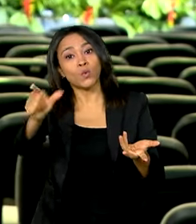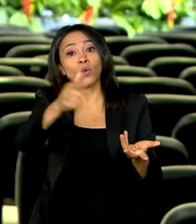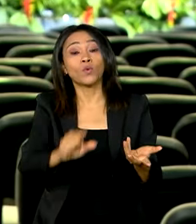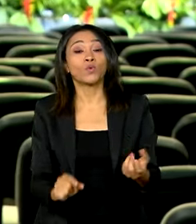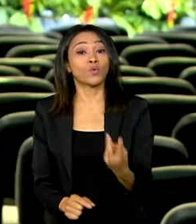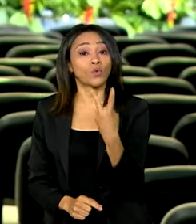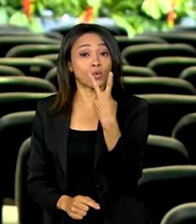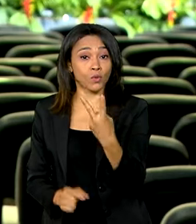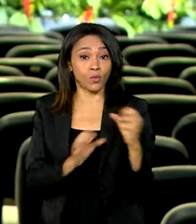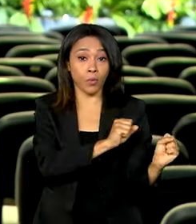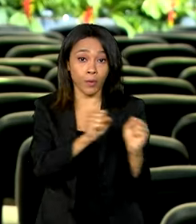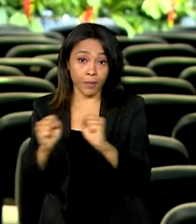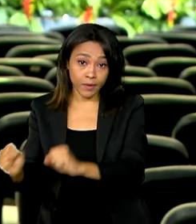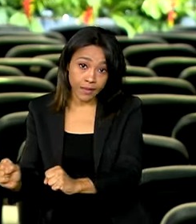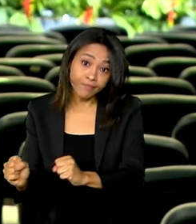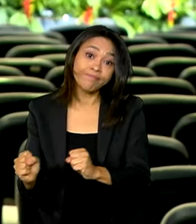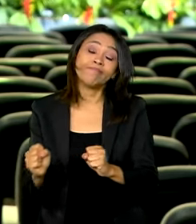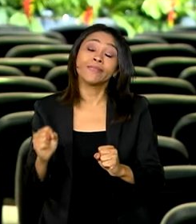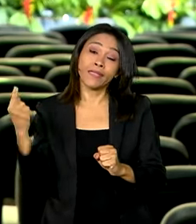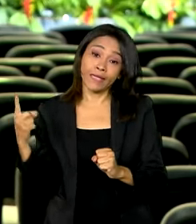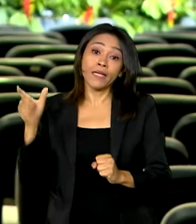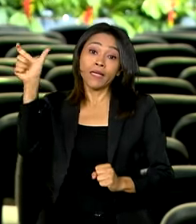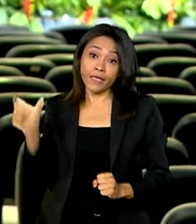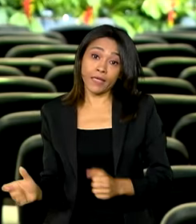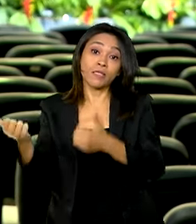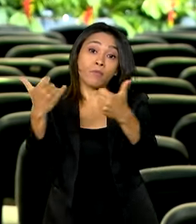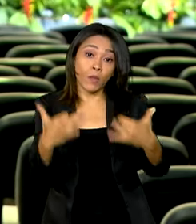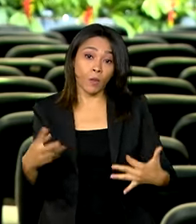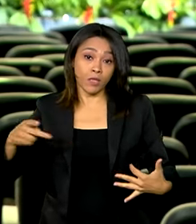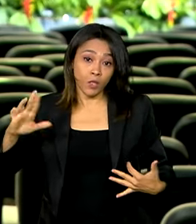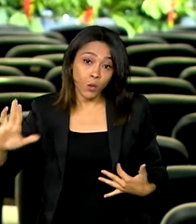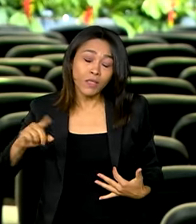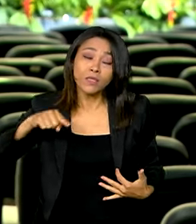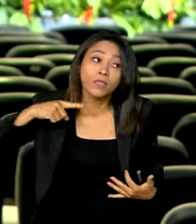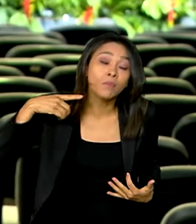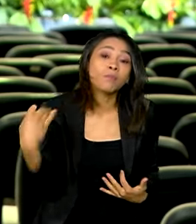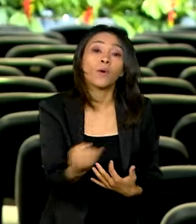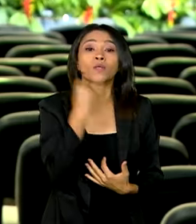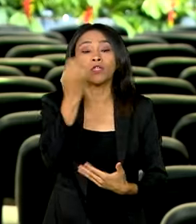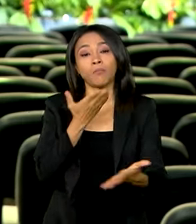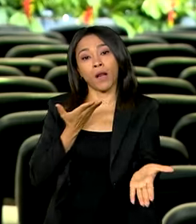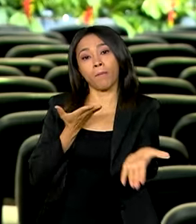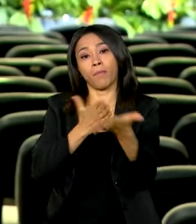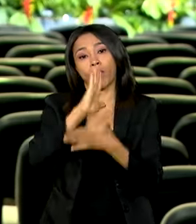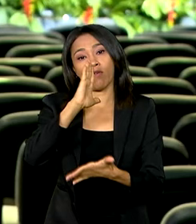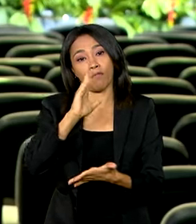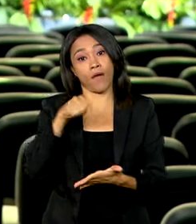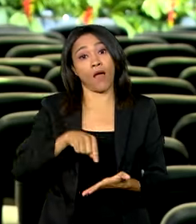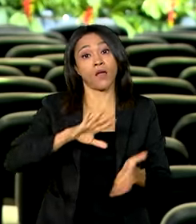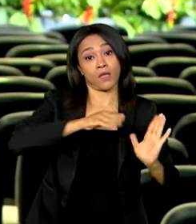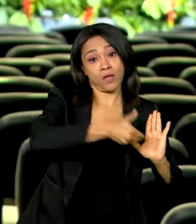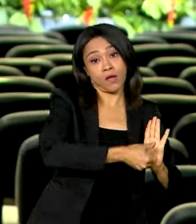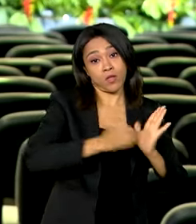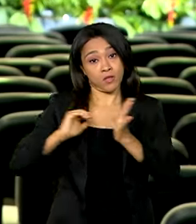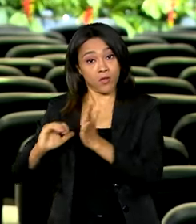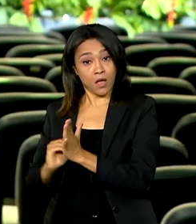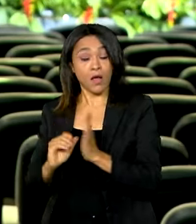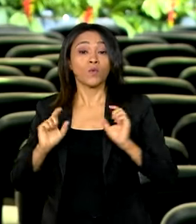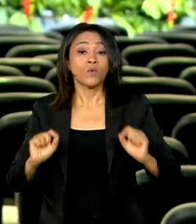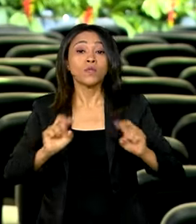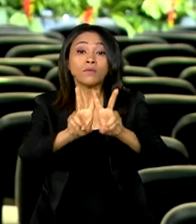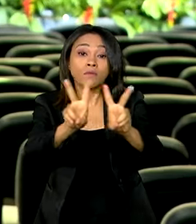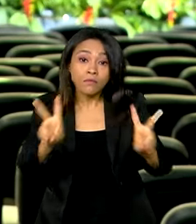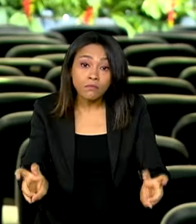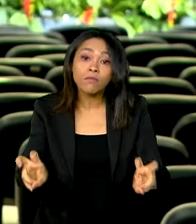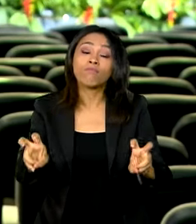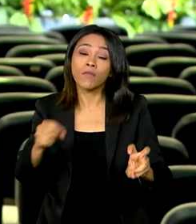dois poderes, que, segundo ele, tem sido fundamental para aprovar nas casas legislativas os